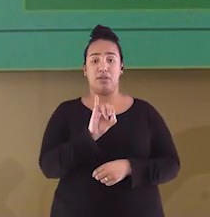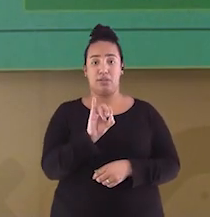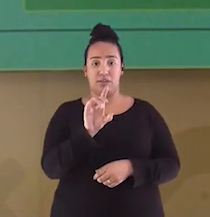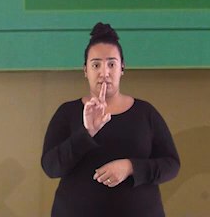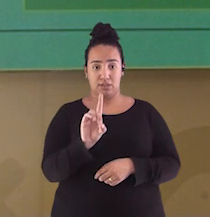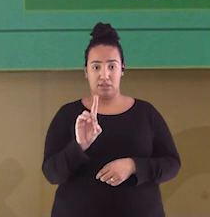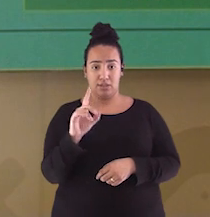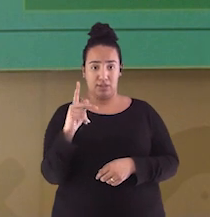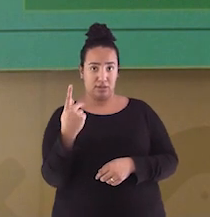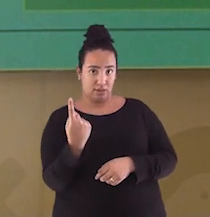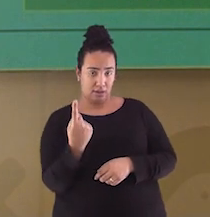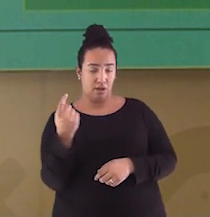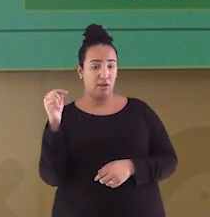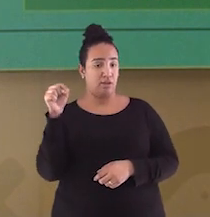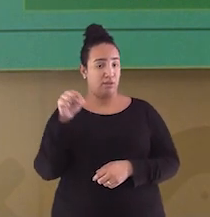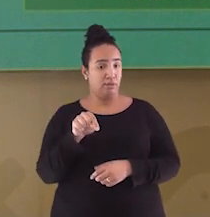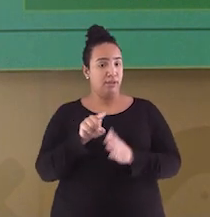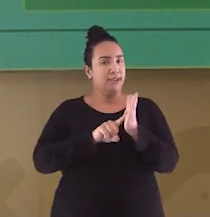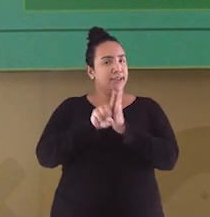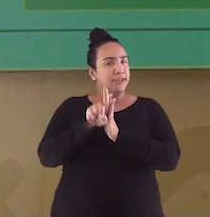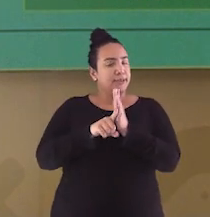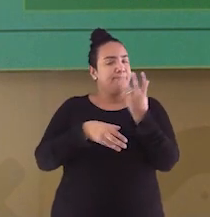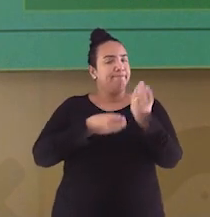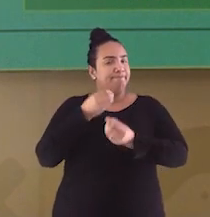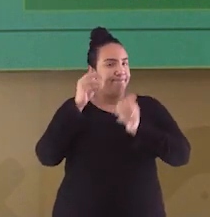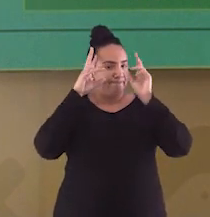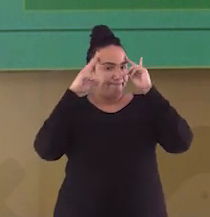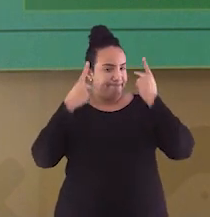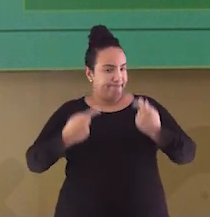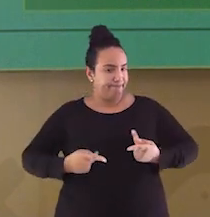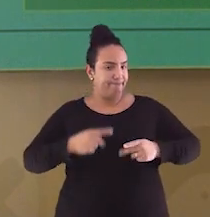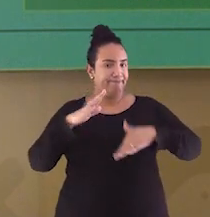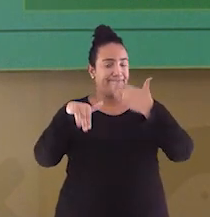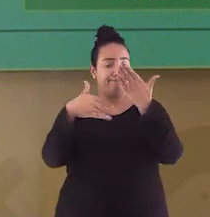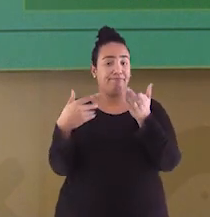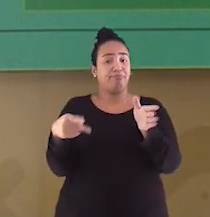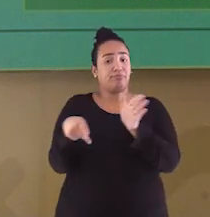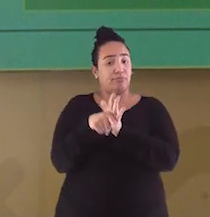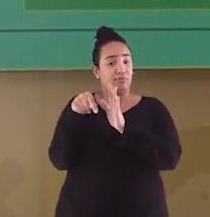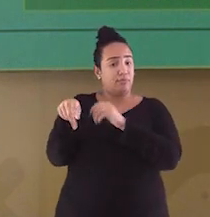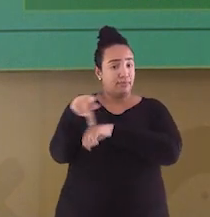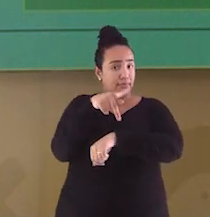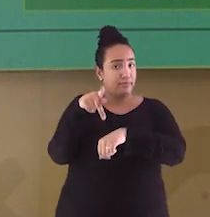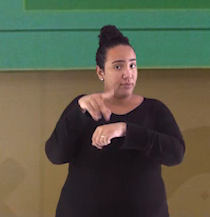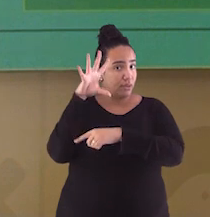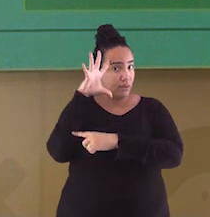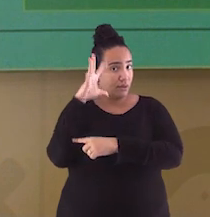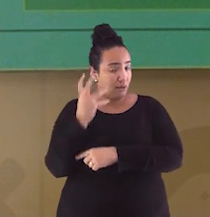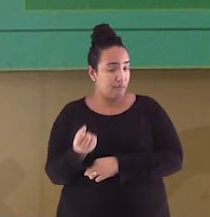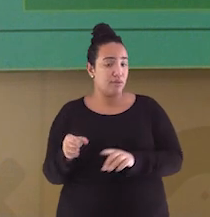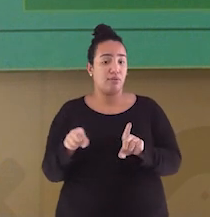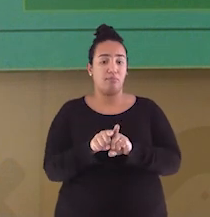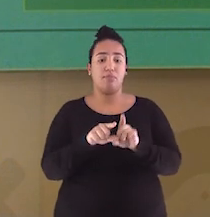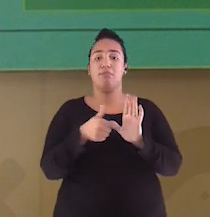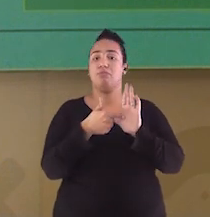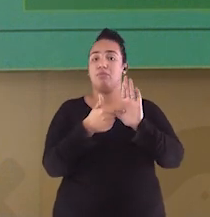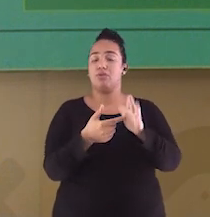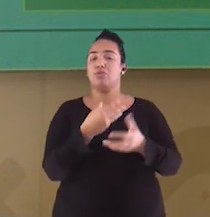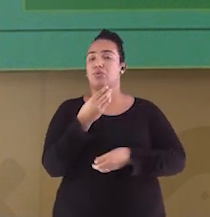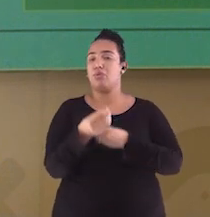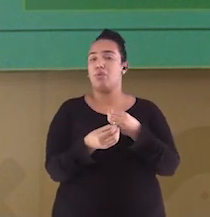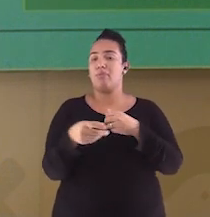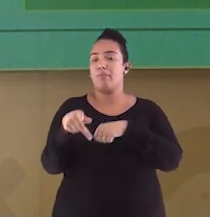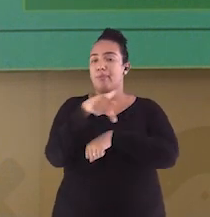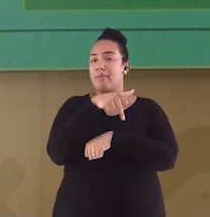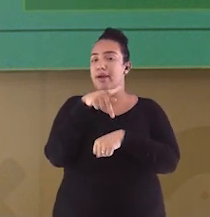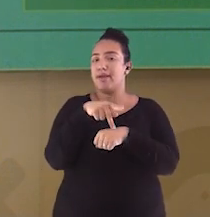desenvolvimento humano, o IDH, dos países africanos também refletem as imensas desigualdades e dificuldades dos